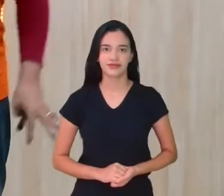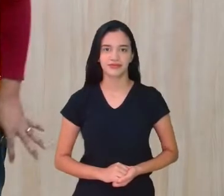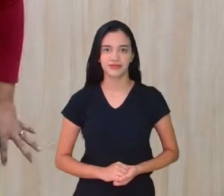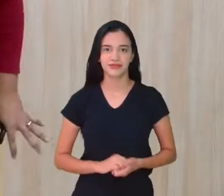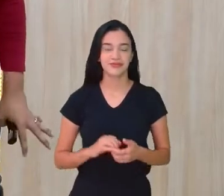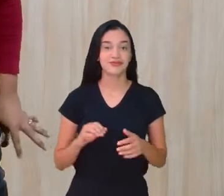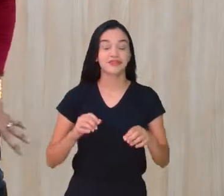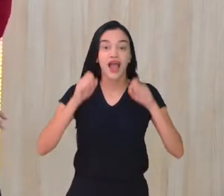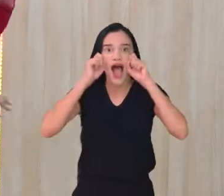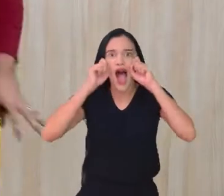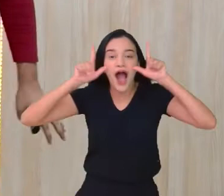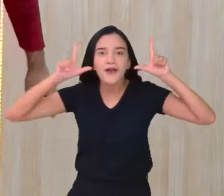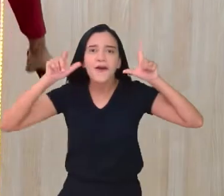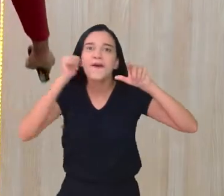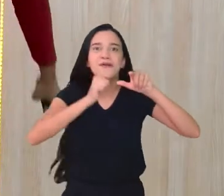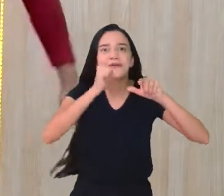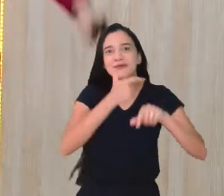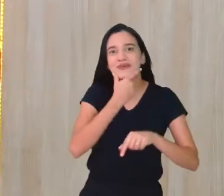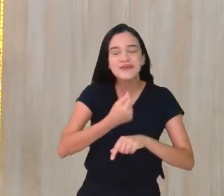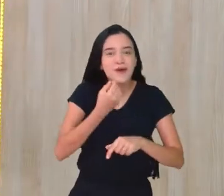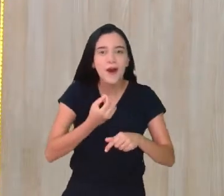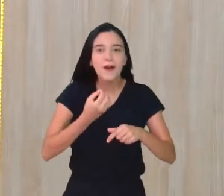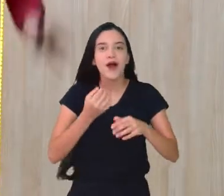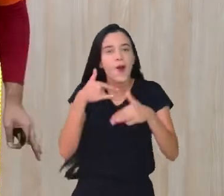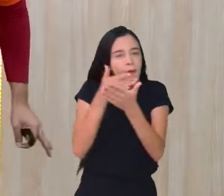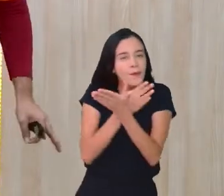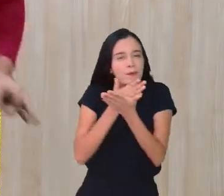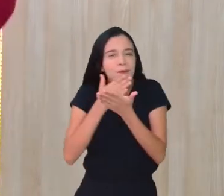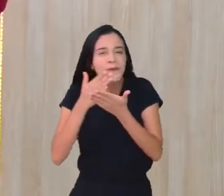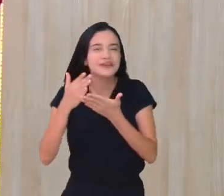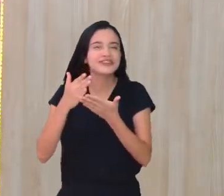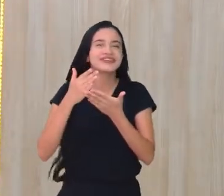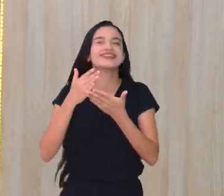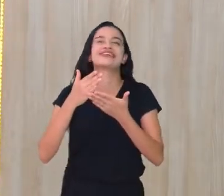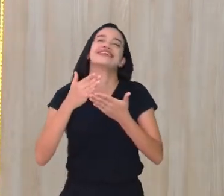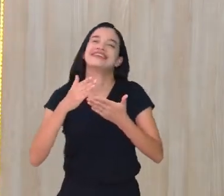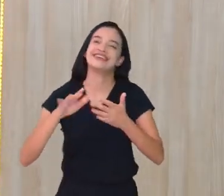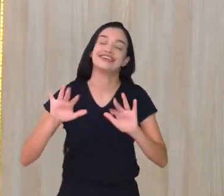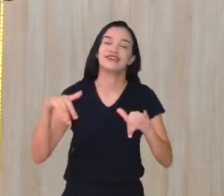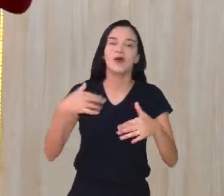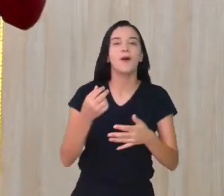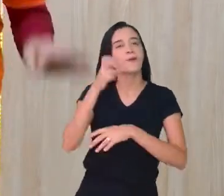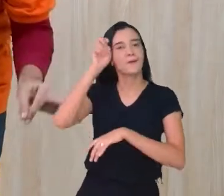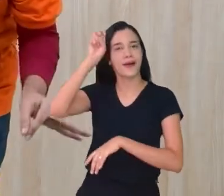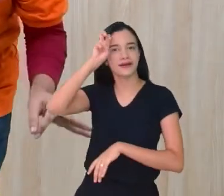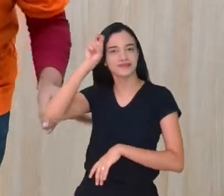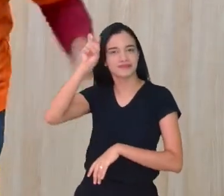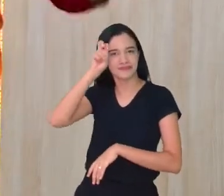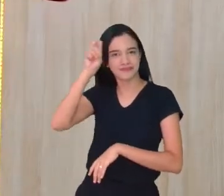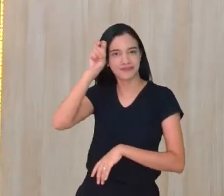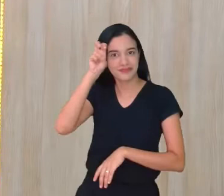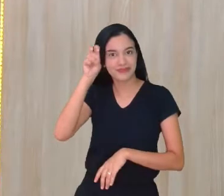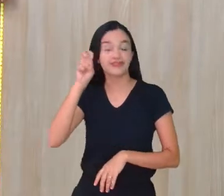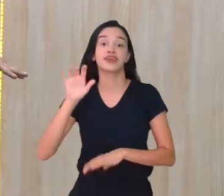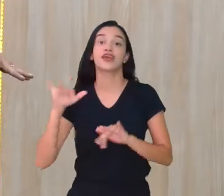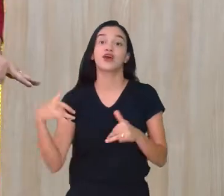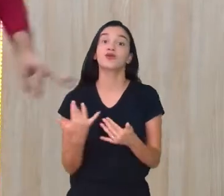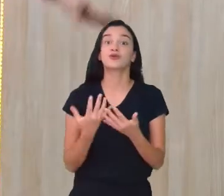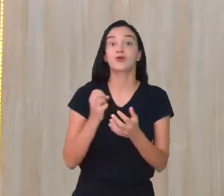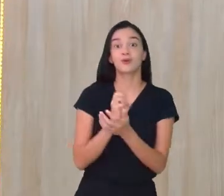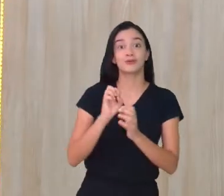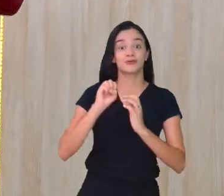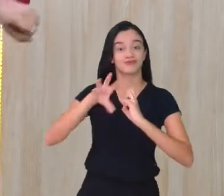Acorda, menina, acorda, menina! Começando mais uma quinta-feira aqui no nosso Educa